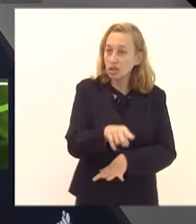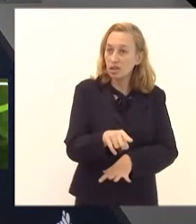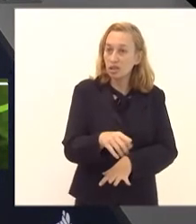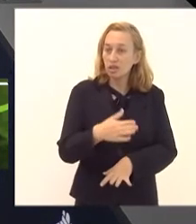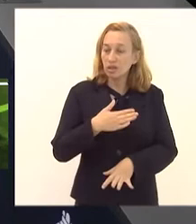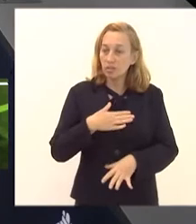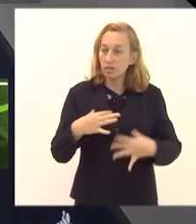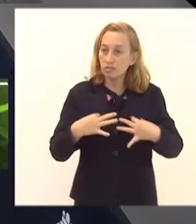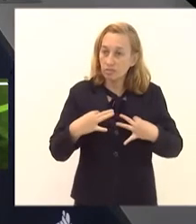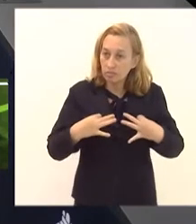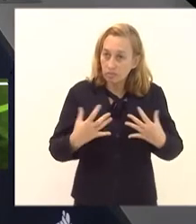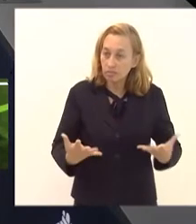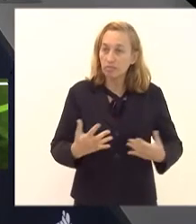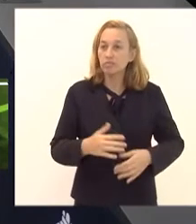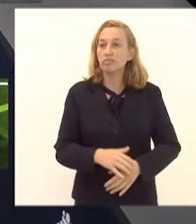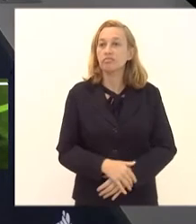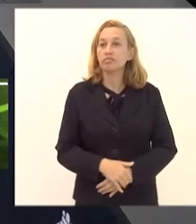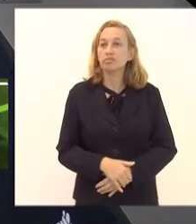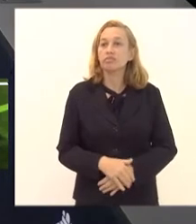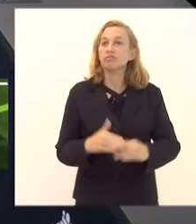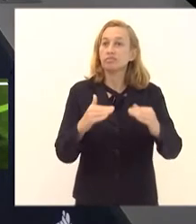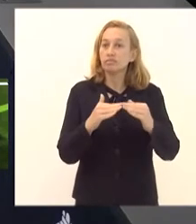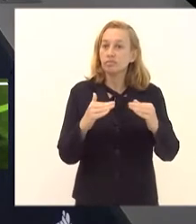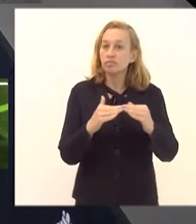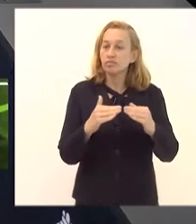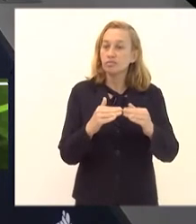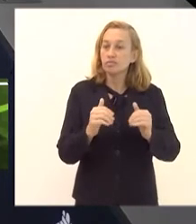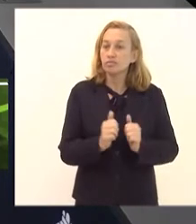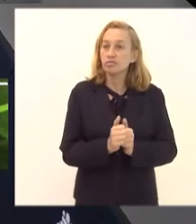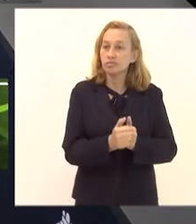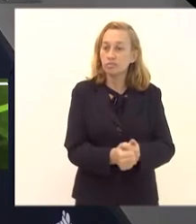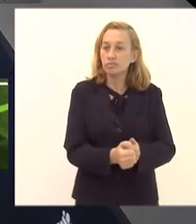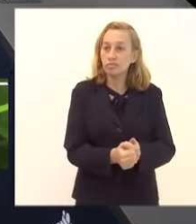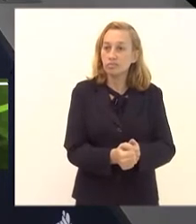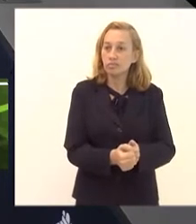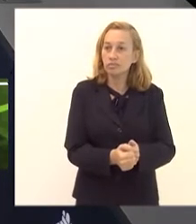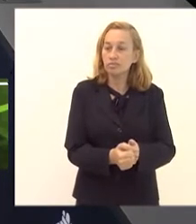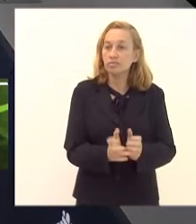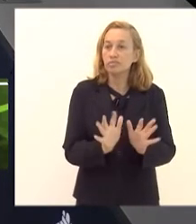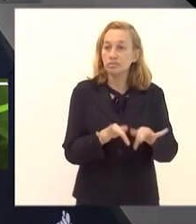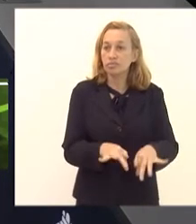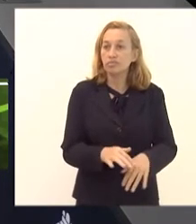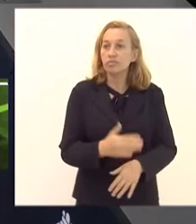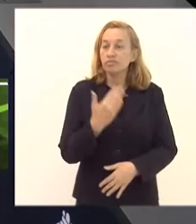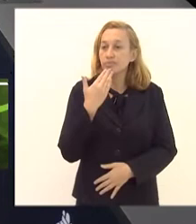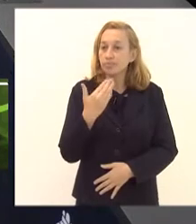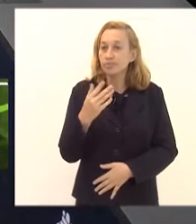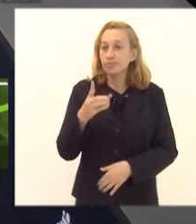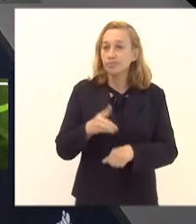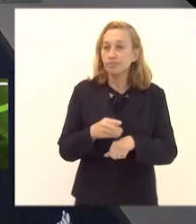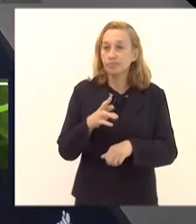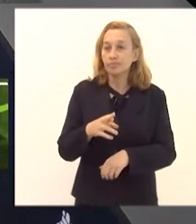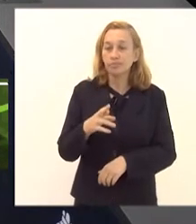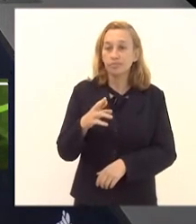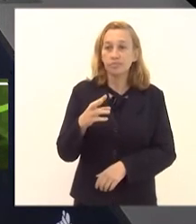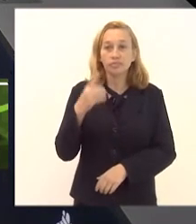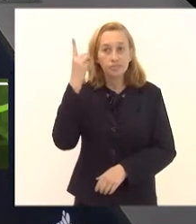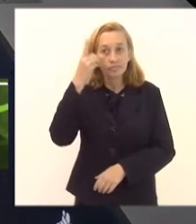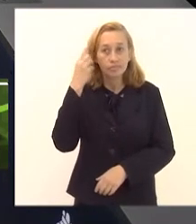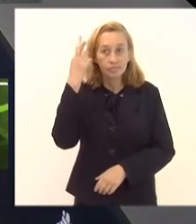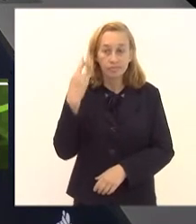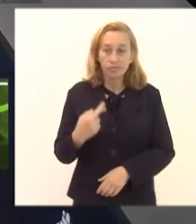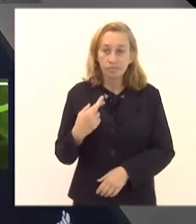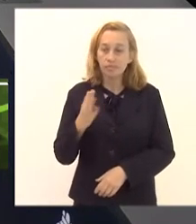à minha disposição e a minha concordância com os encaminhamentos finais. Eu só ia pedir, deputado Renato, já que a senhora está com